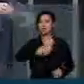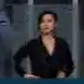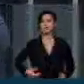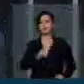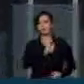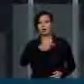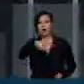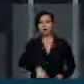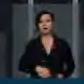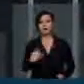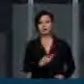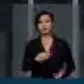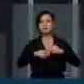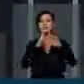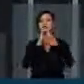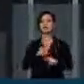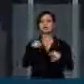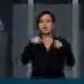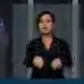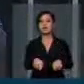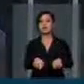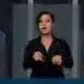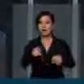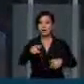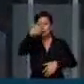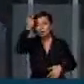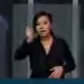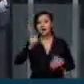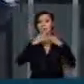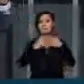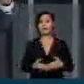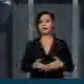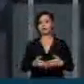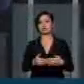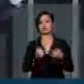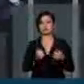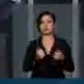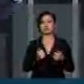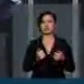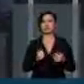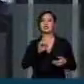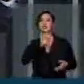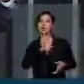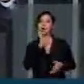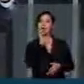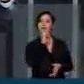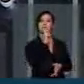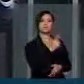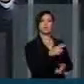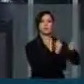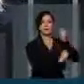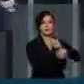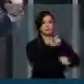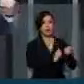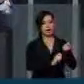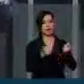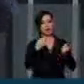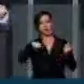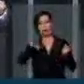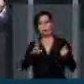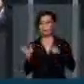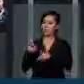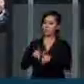mercado, ou ela atende as ruas. Não tem outra opção. E aí é o desgaste também dos partidos e é o desgaste